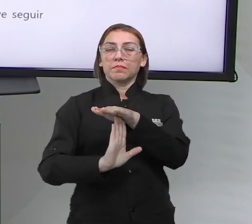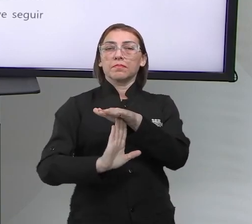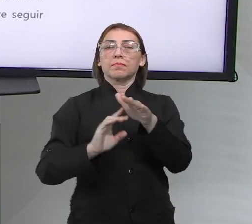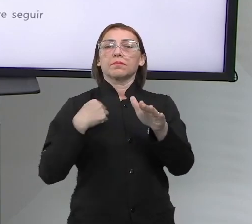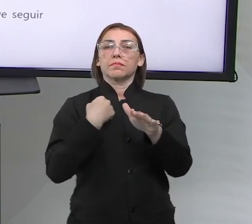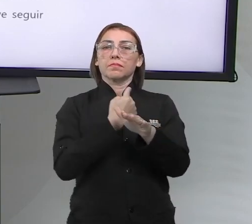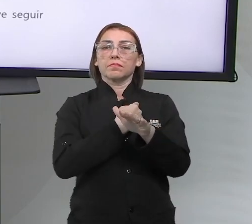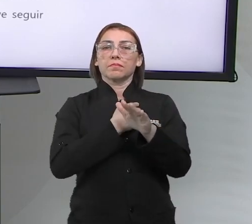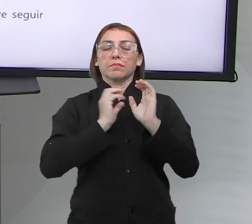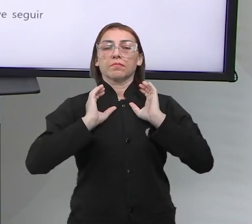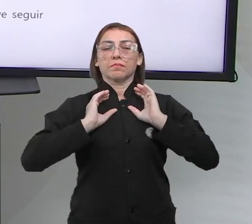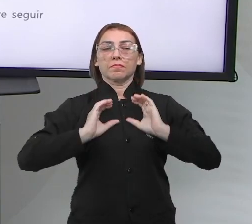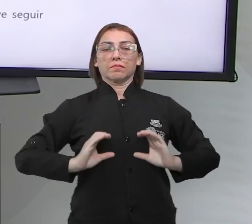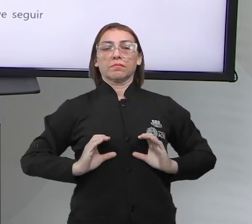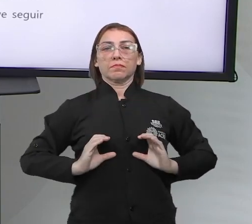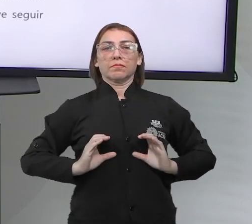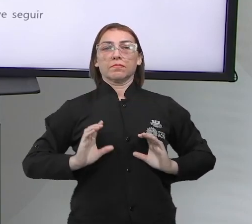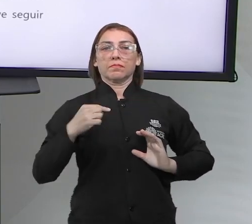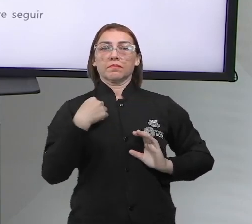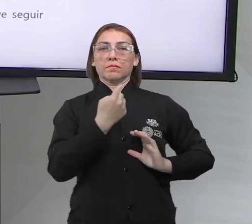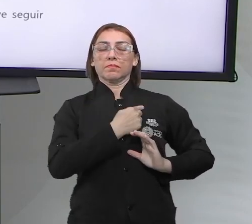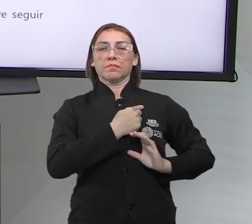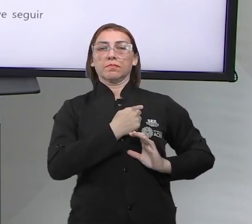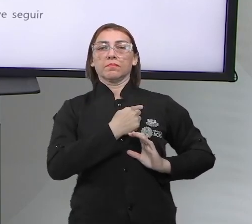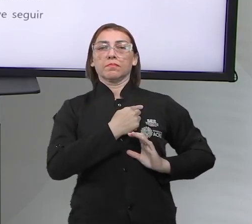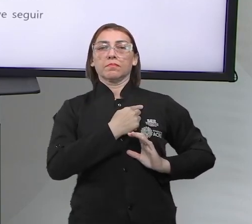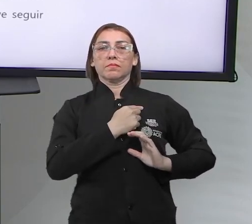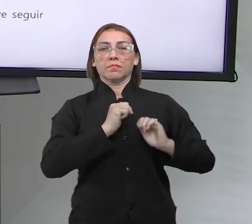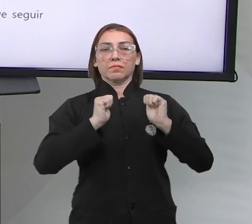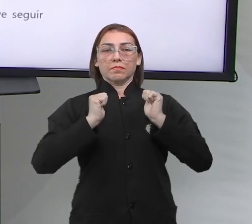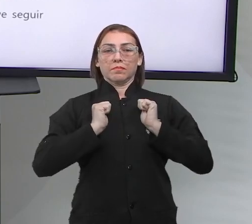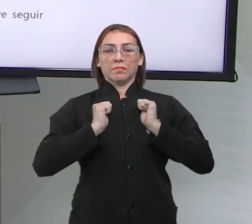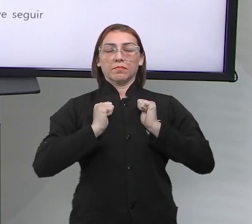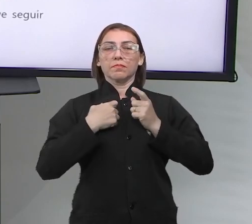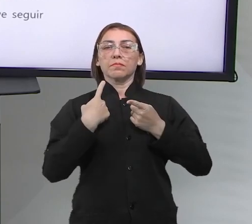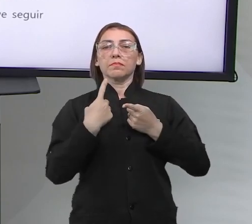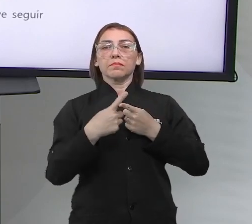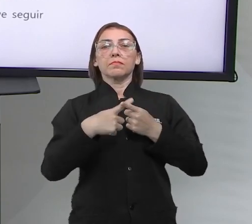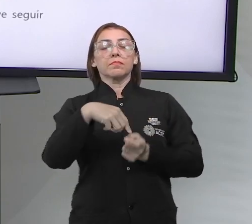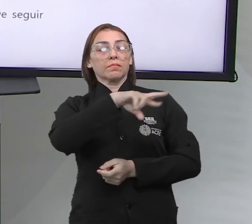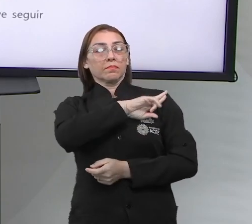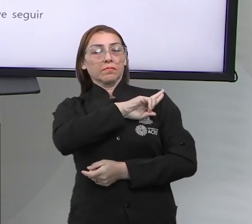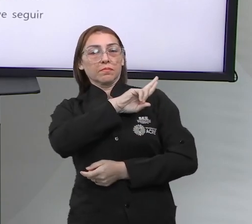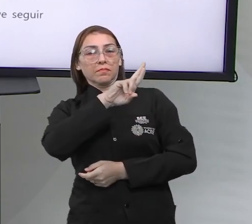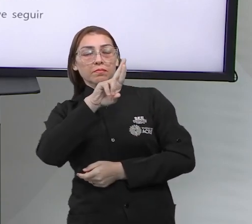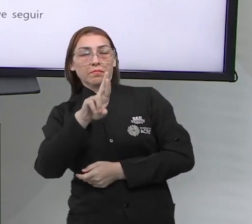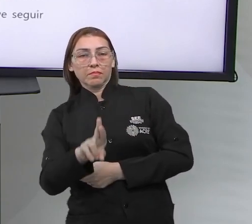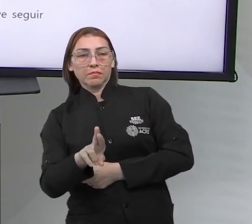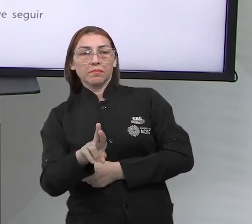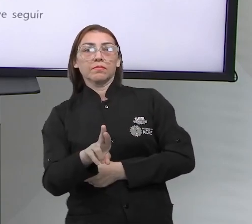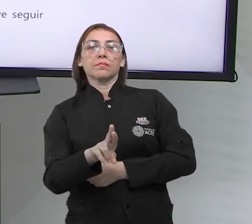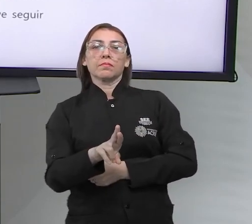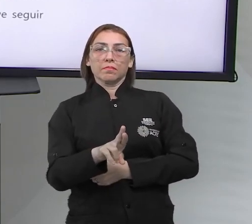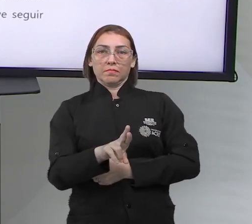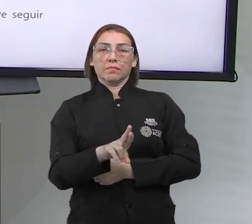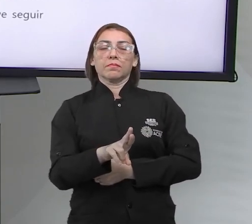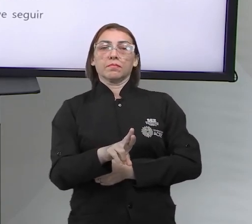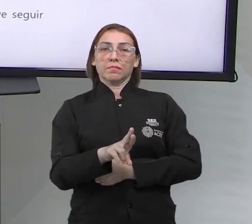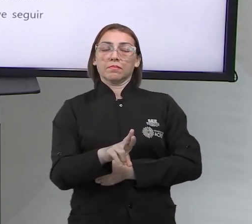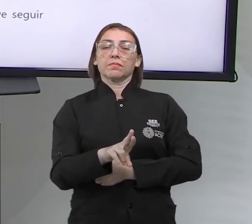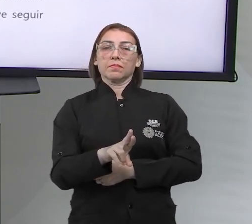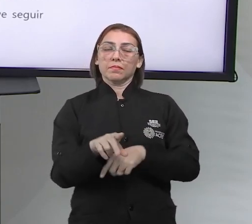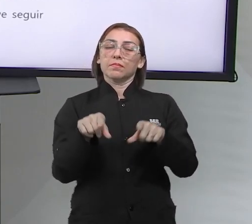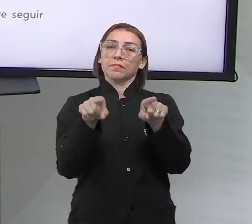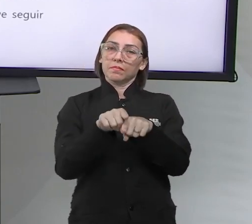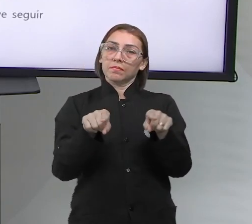nossas condutas, dos nossos comportamentos, porque os deveres, ou em outras palavras, as